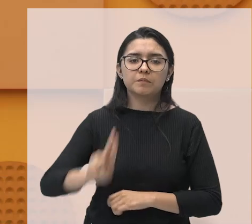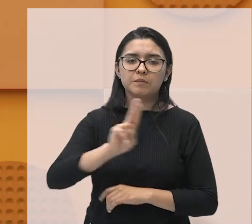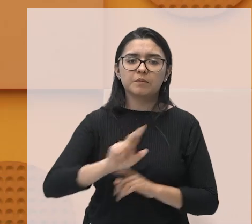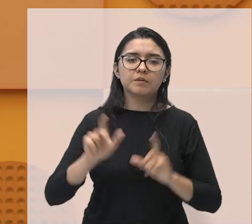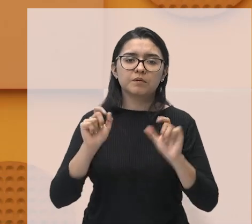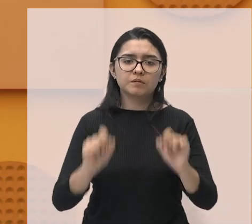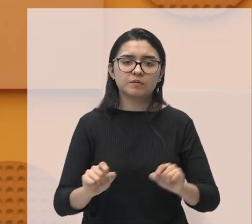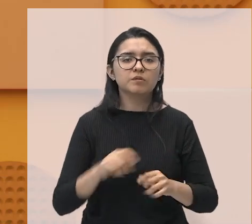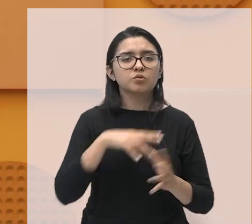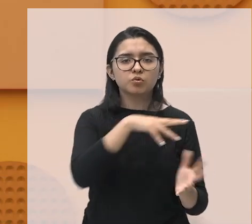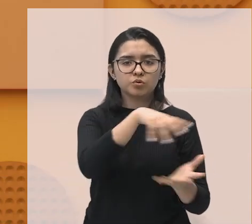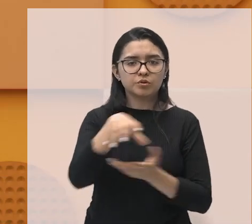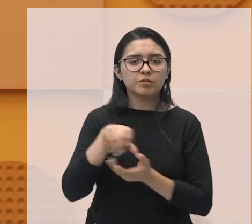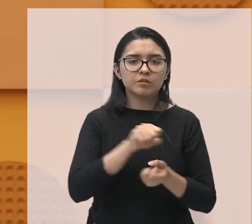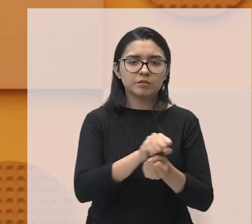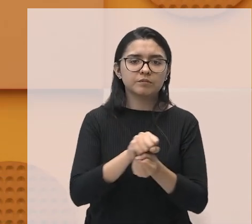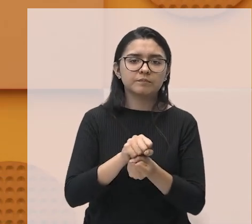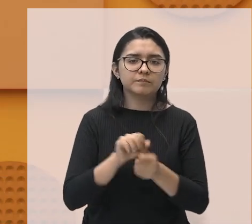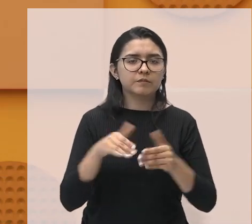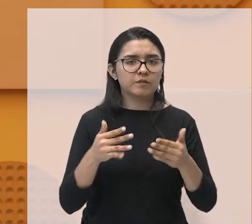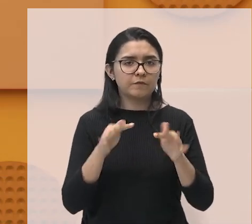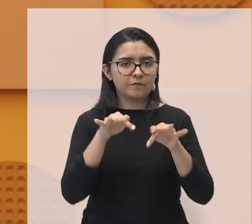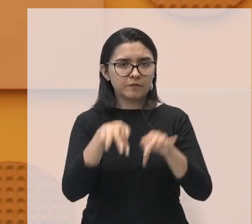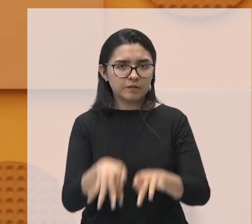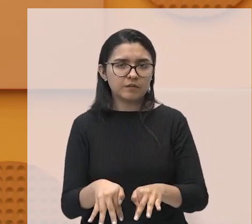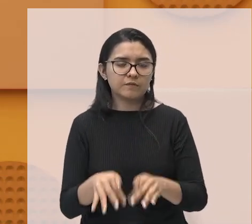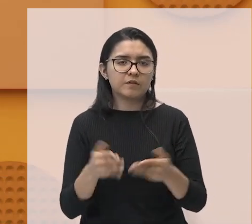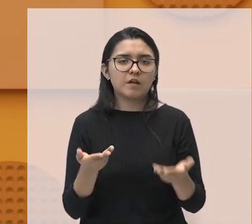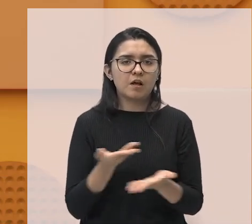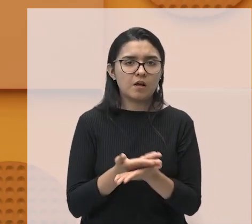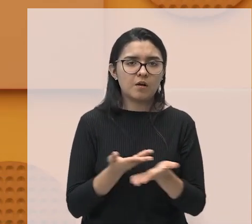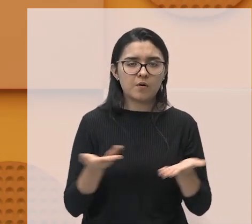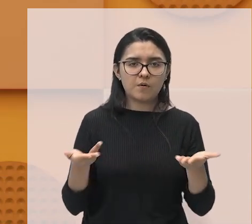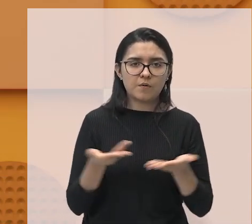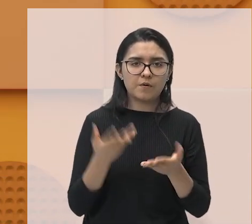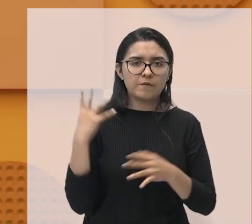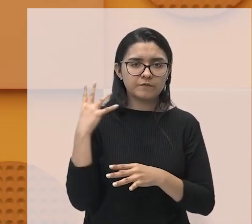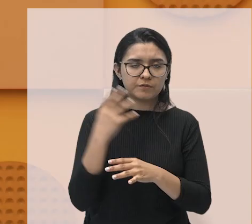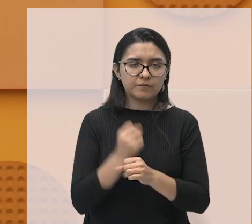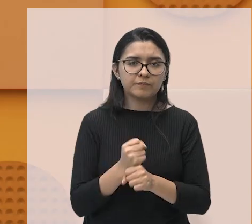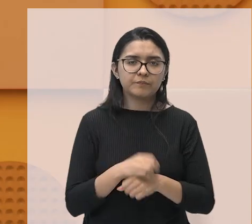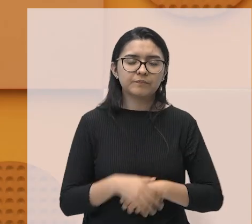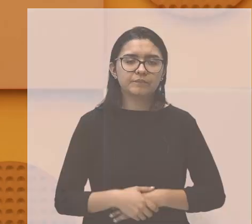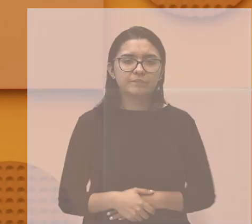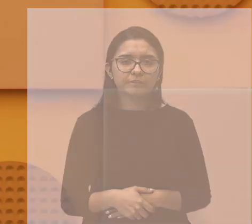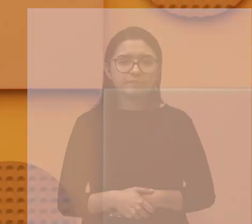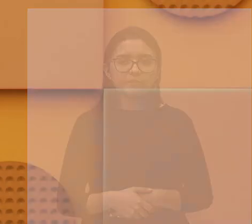forma sustentável. E assim finalizamos a nossa aula de revisão.